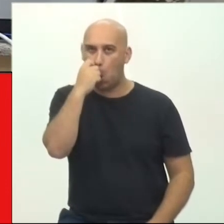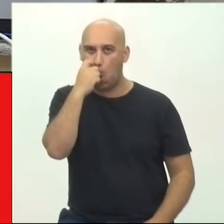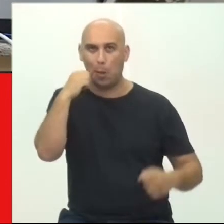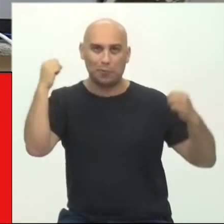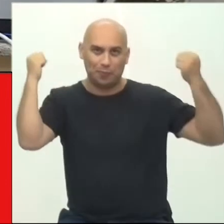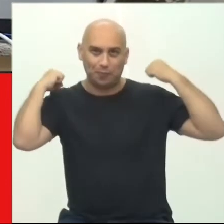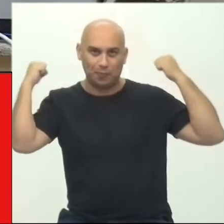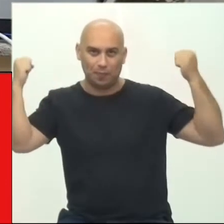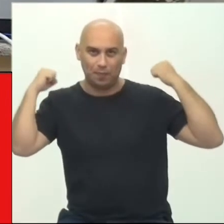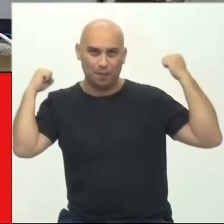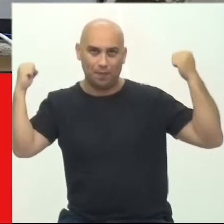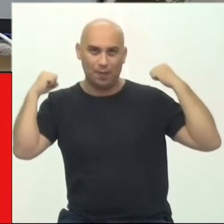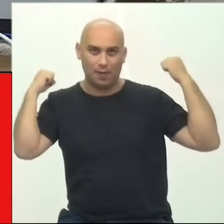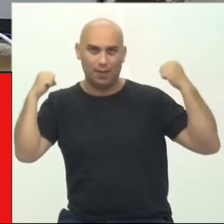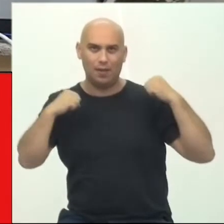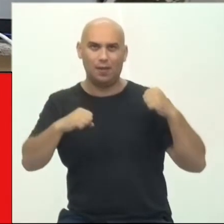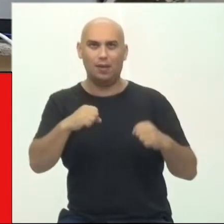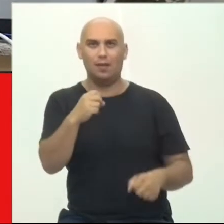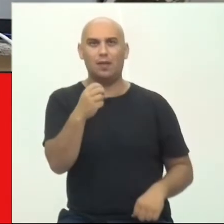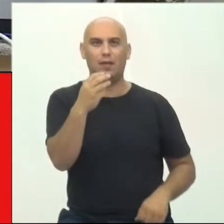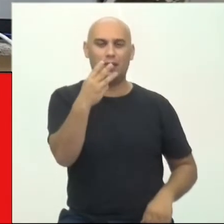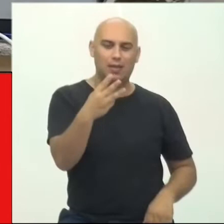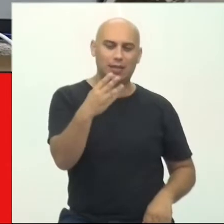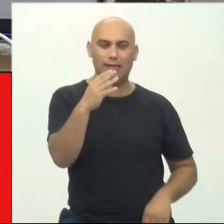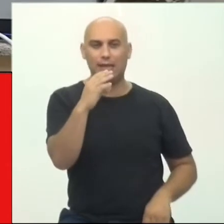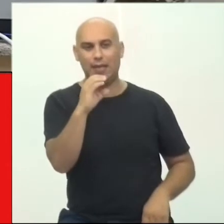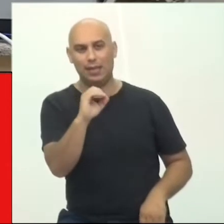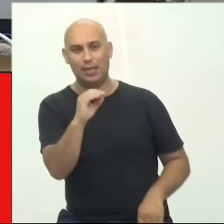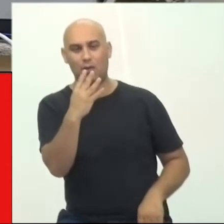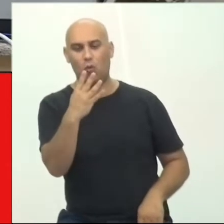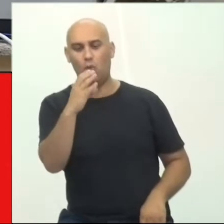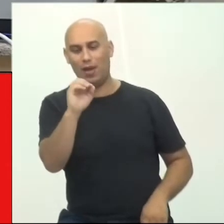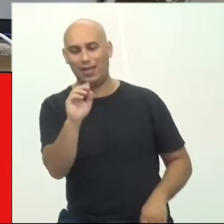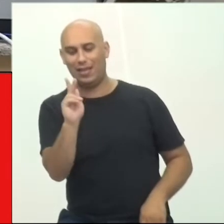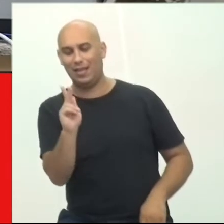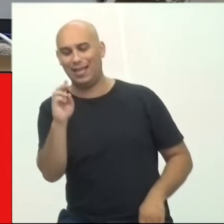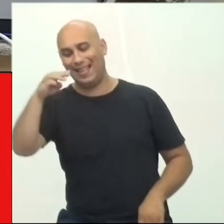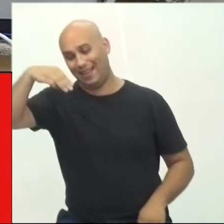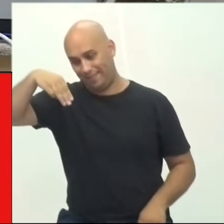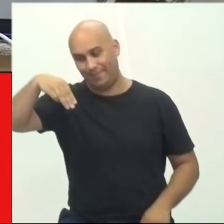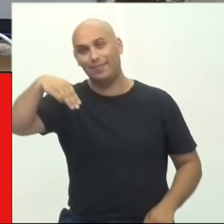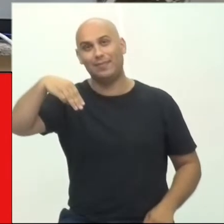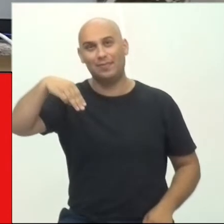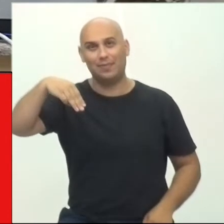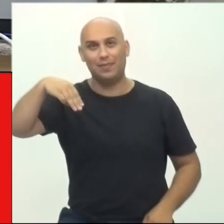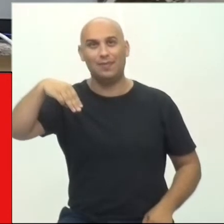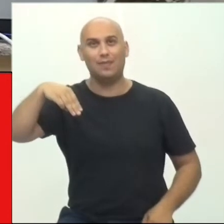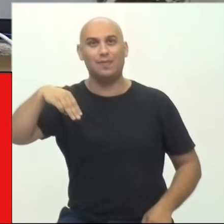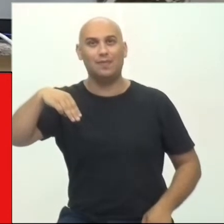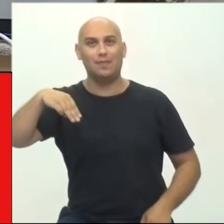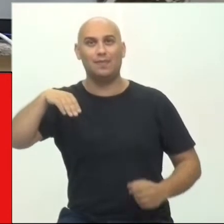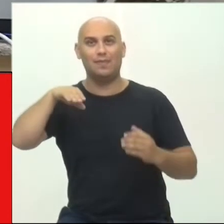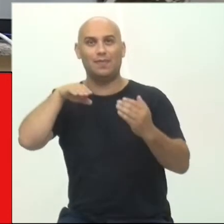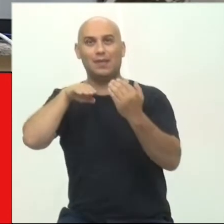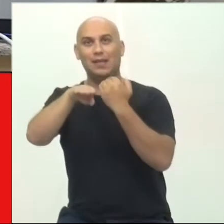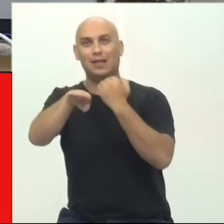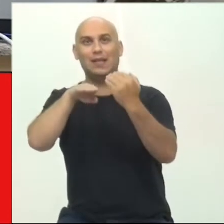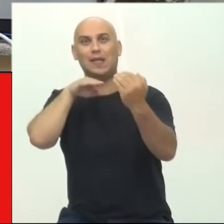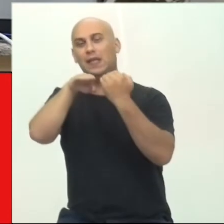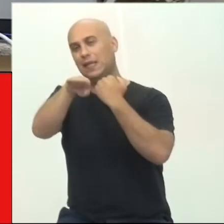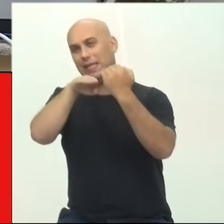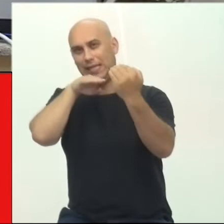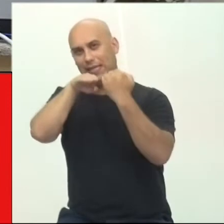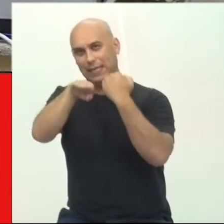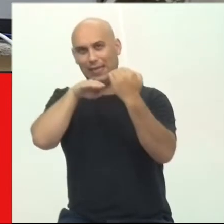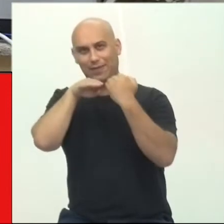esporte, ele faz 30, 40, 50 quilômetros de pedal. Então, a nossa Centenário ela é bem cortada. Então, esse pessoal